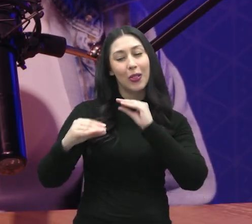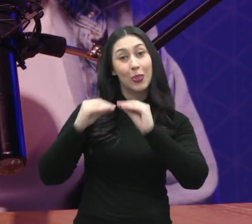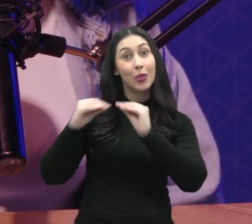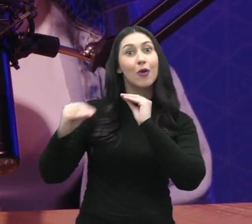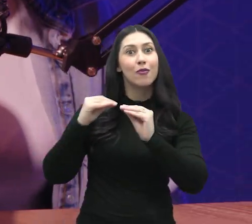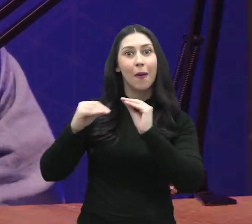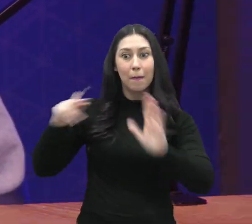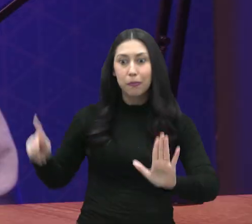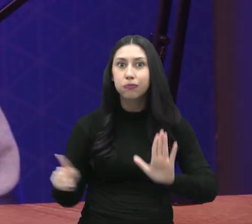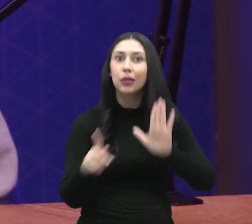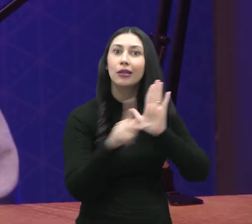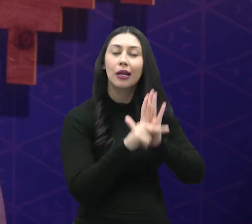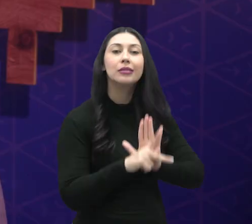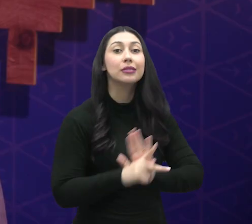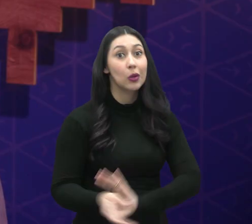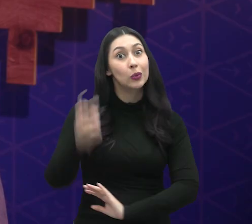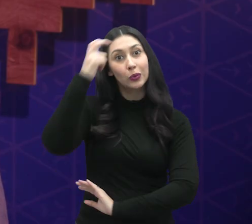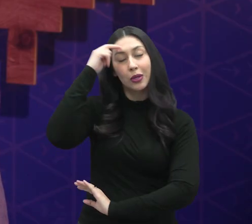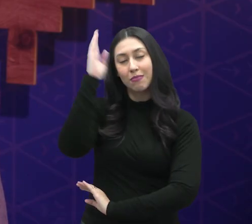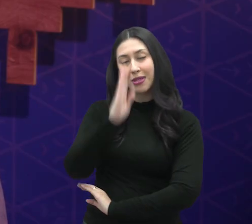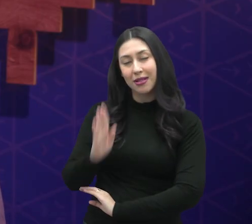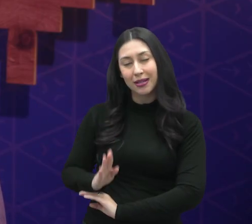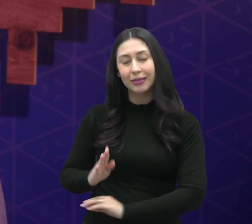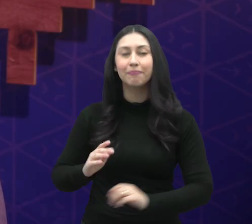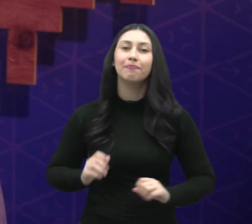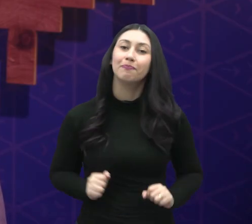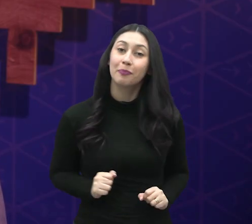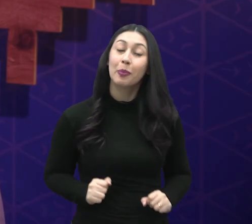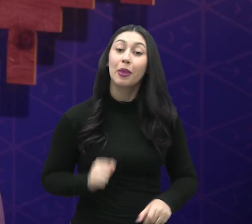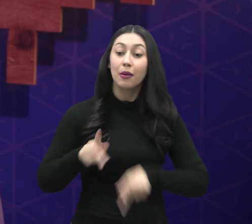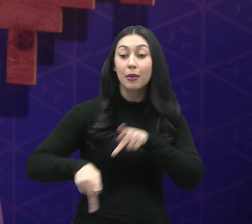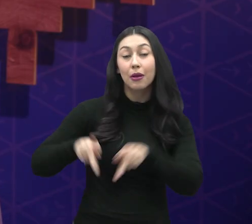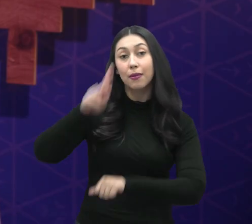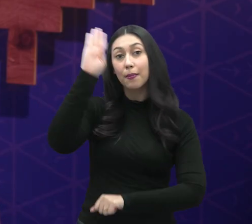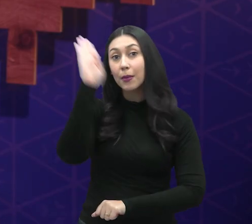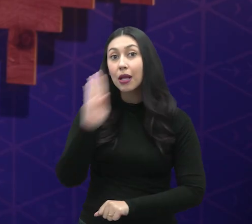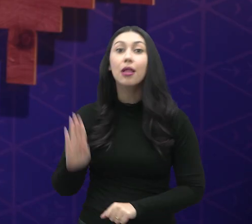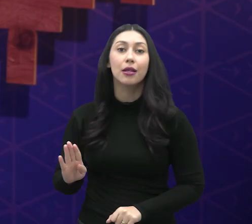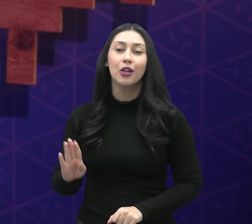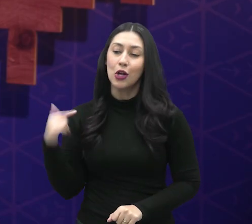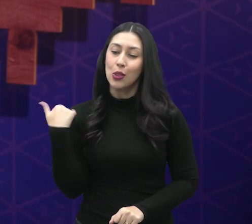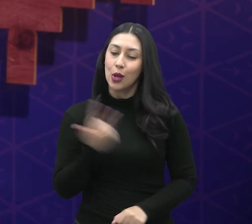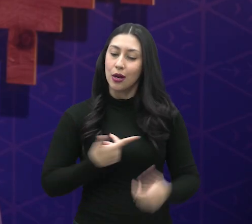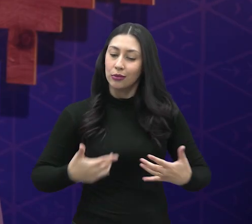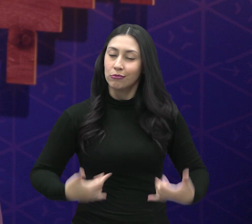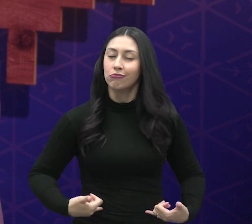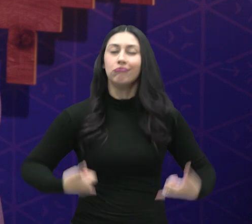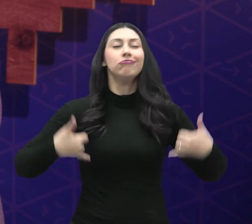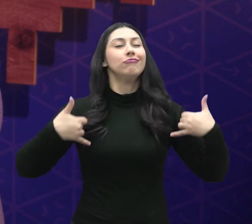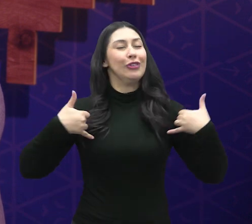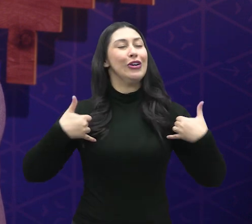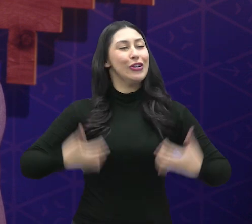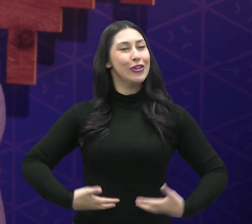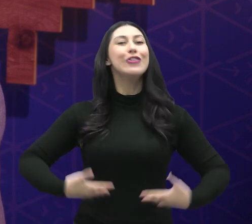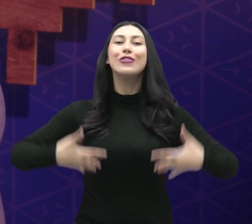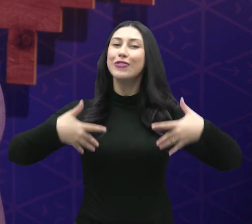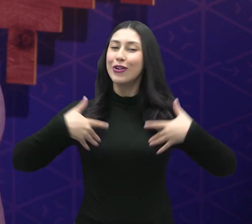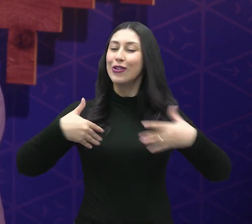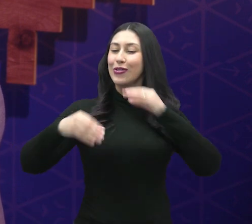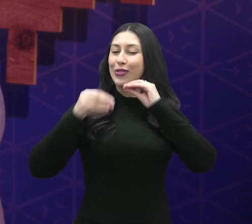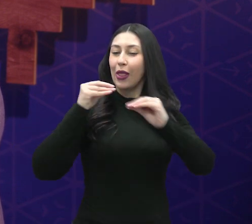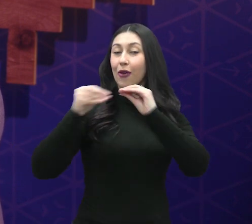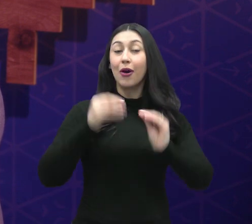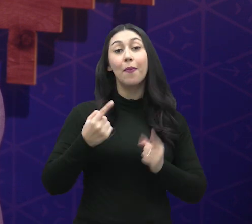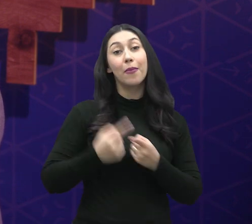essência da cultura pop brasileira. E para muitos brasileiros, as telenovelas são sim um orgulho da nação, contando a história do